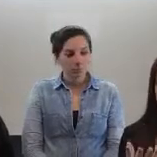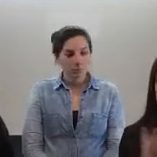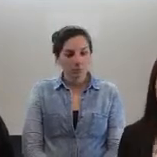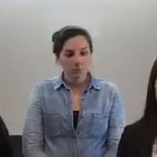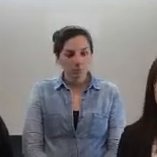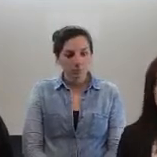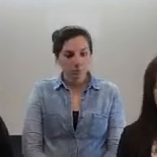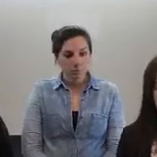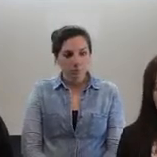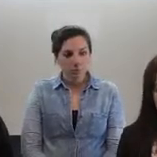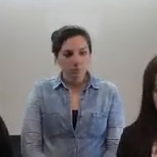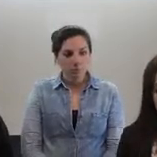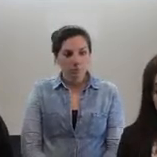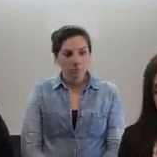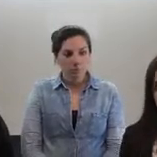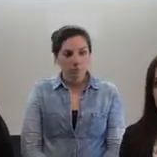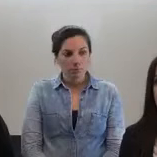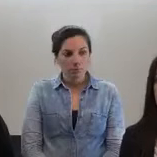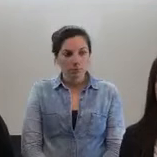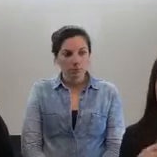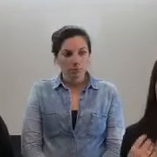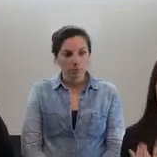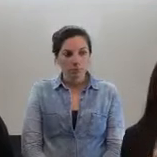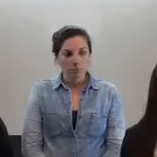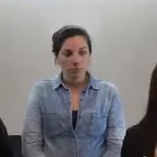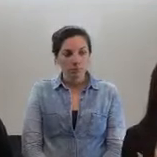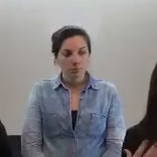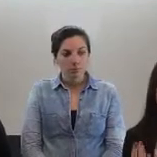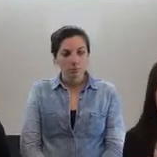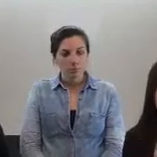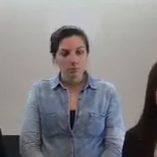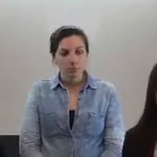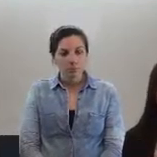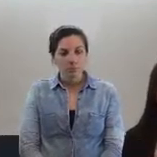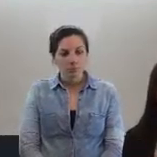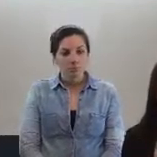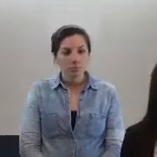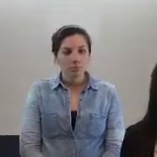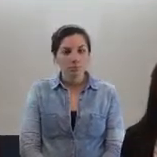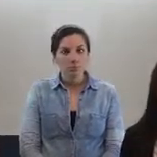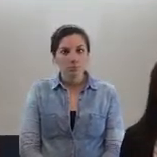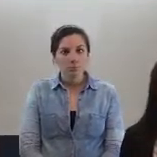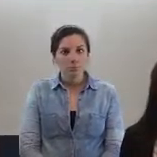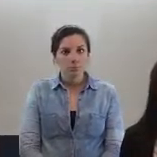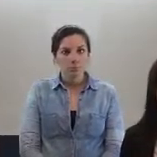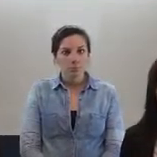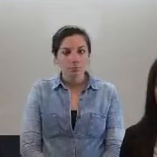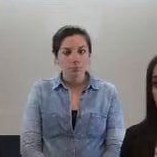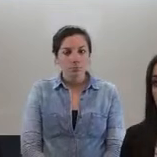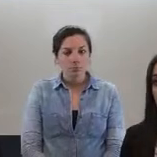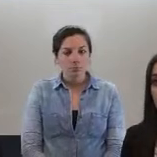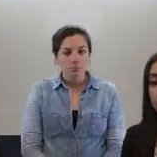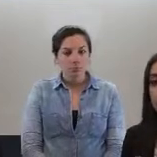E justamente, por que pesquisar em periódicos? Então, eles contribuem para definições de temas de pesquisa. E, assim, a diferença